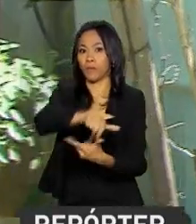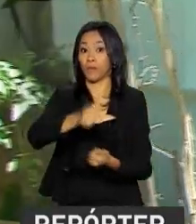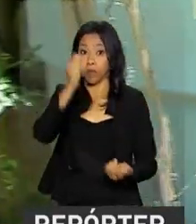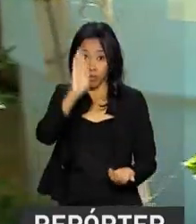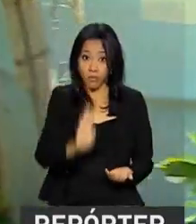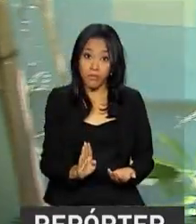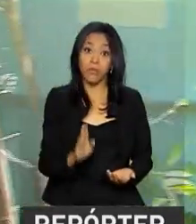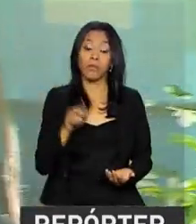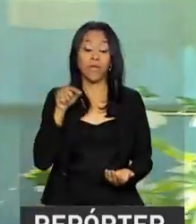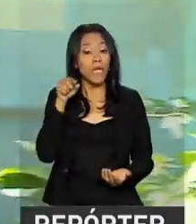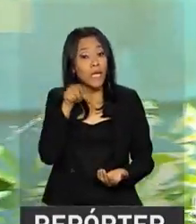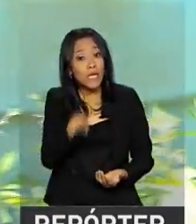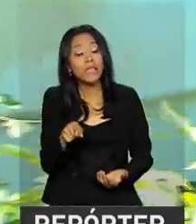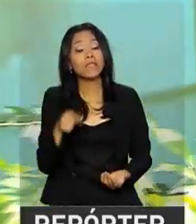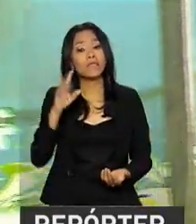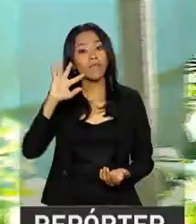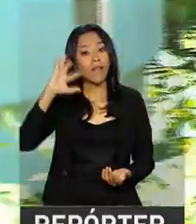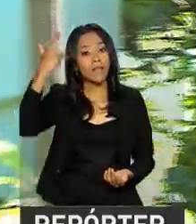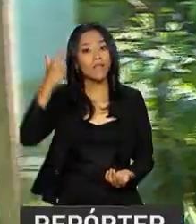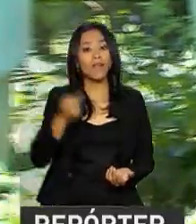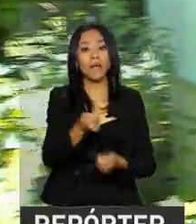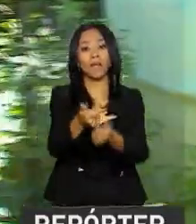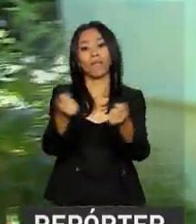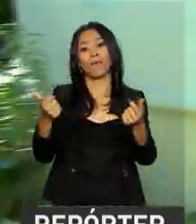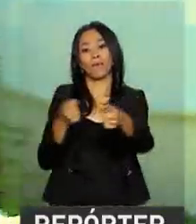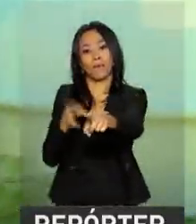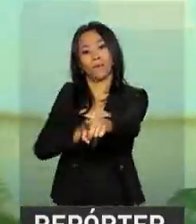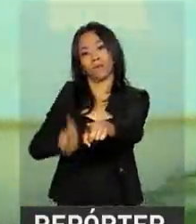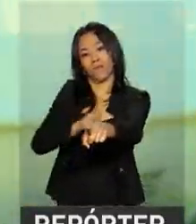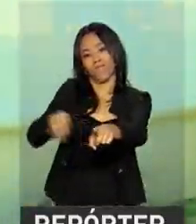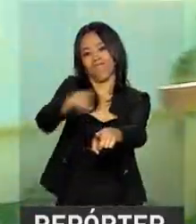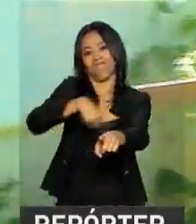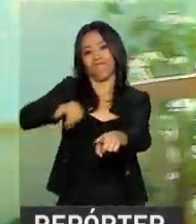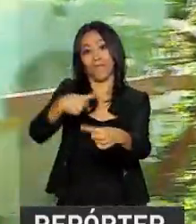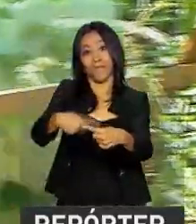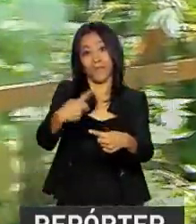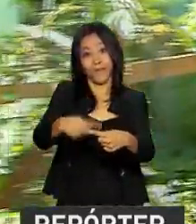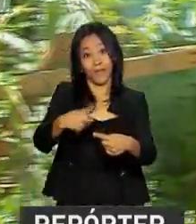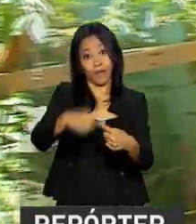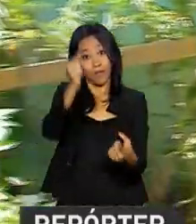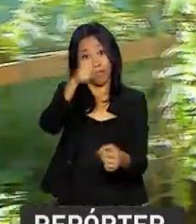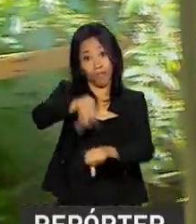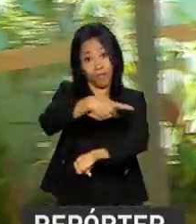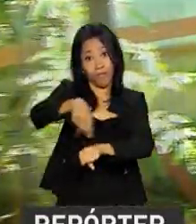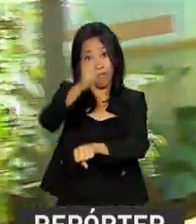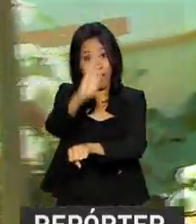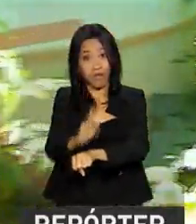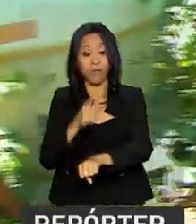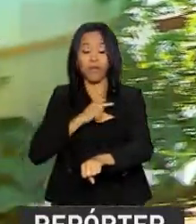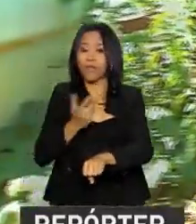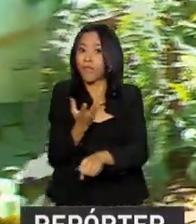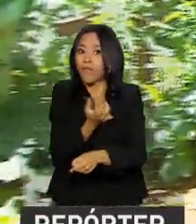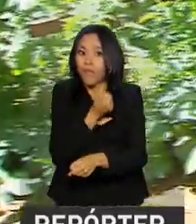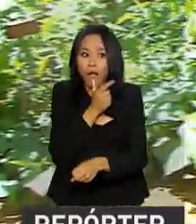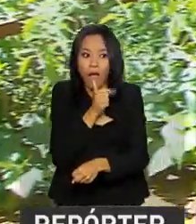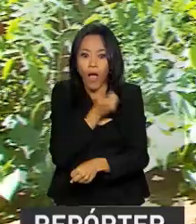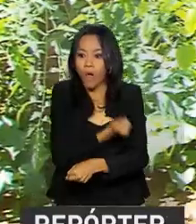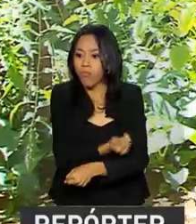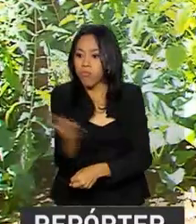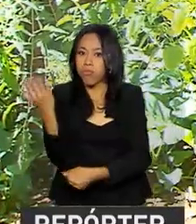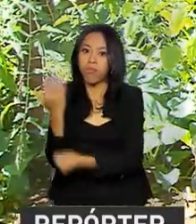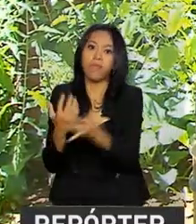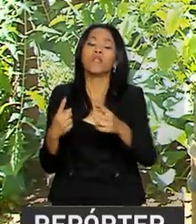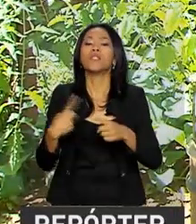esse tipo de solução é pouco explorada porque o país tem abundância de água e chuvas regulares em boa